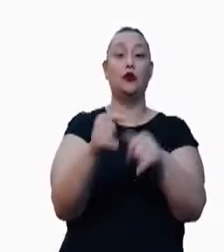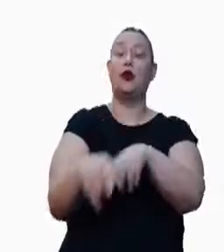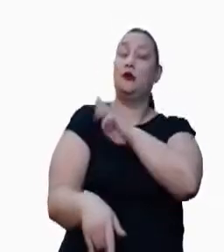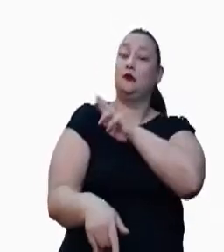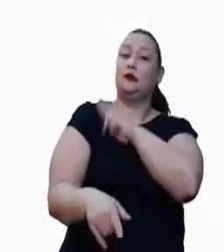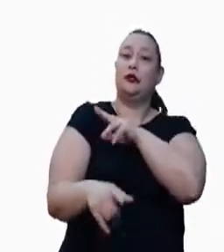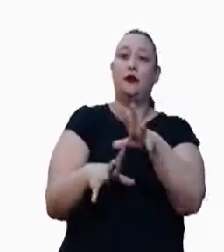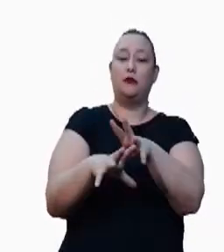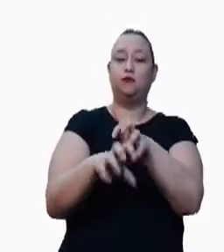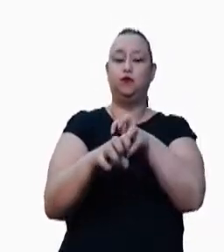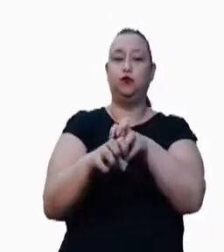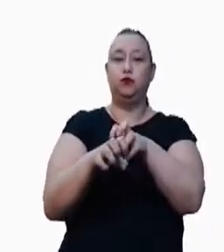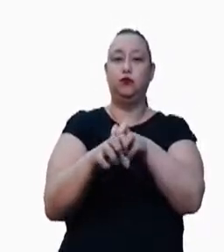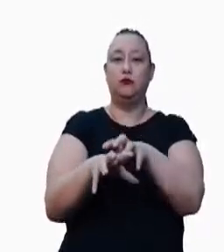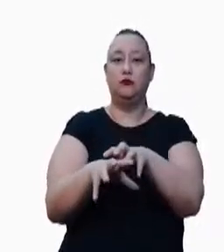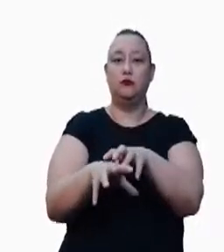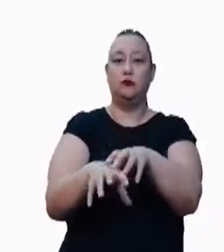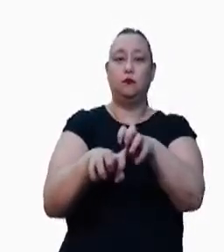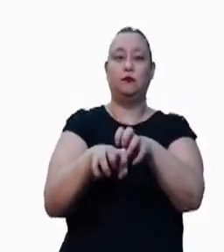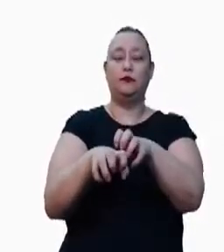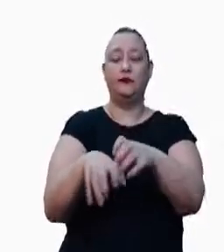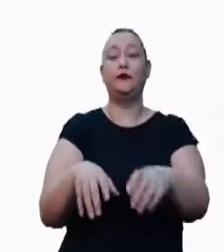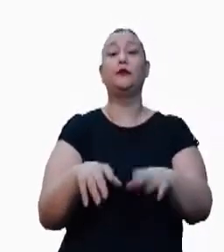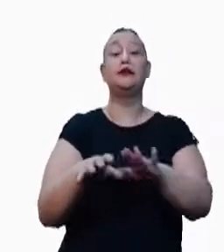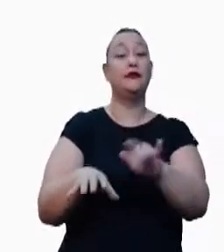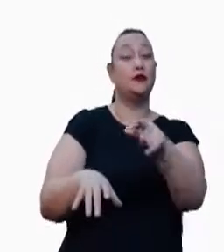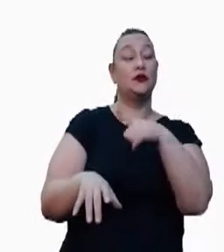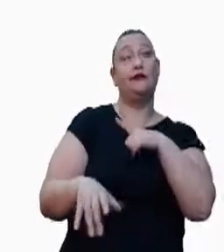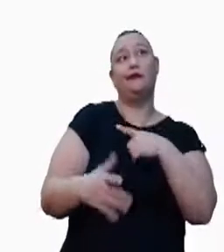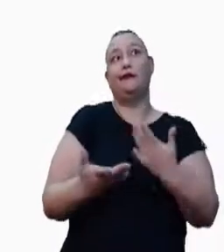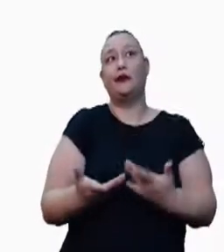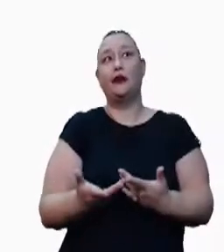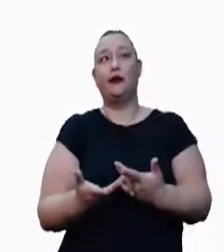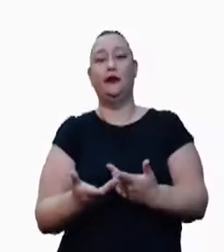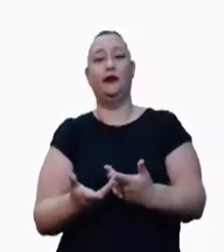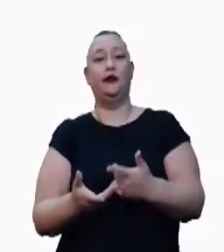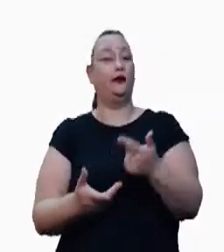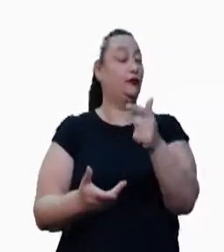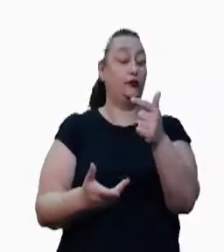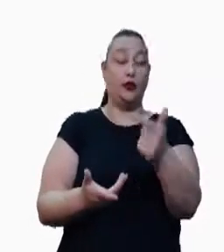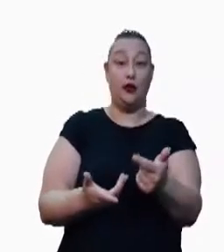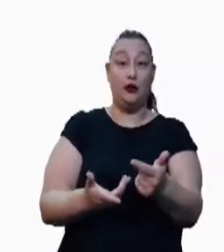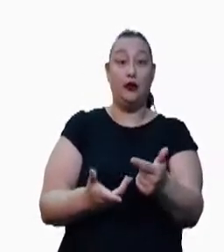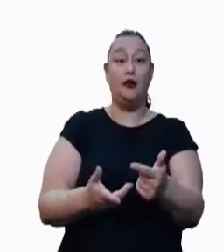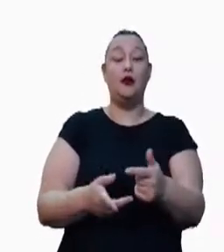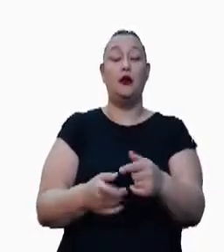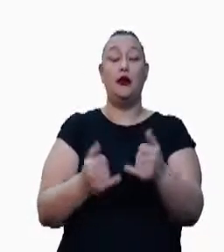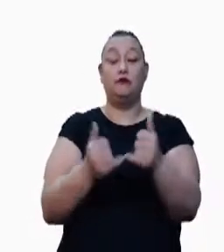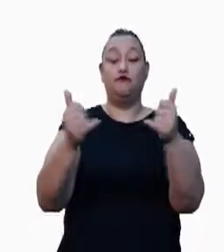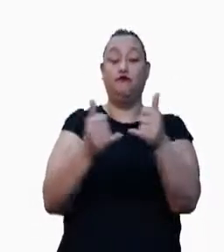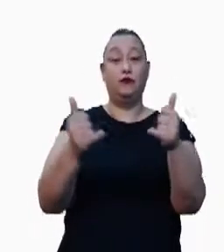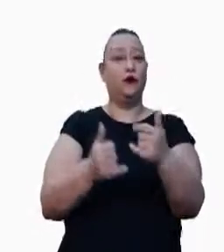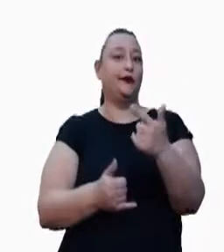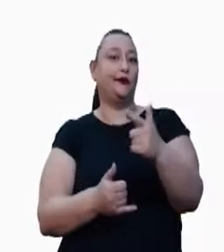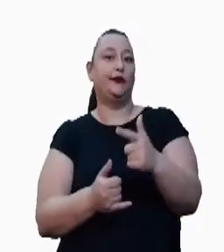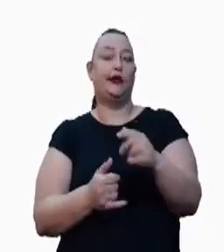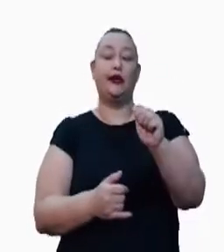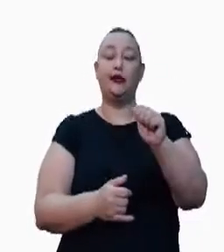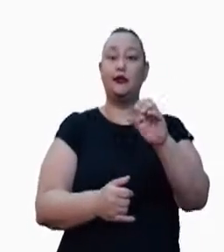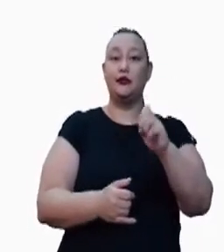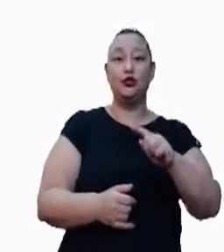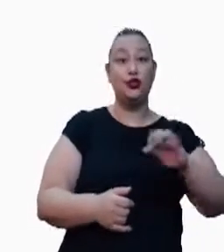do músculo. Então, se você não vai produzir esse neurotransmissor, não vai ter acetilcolina